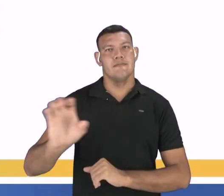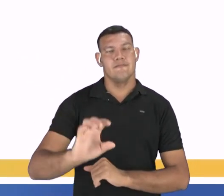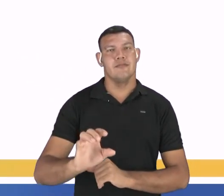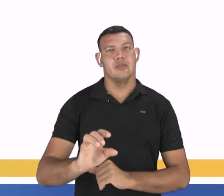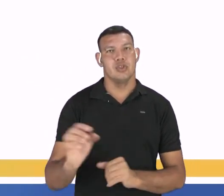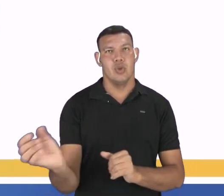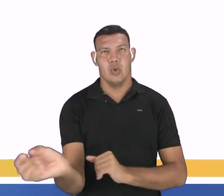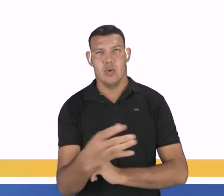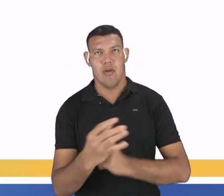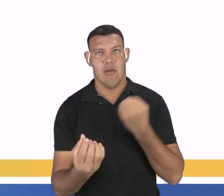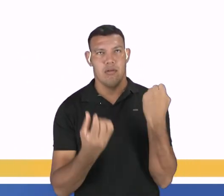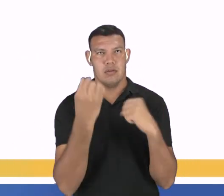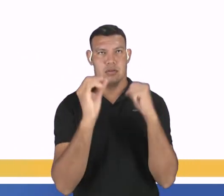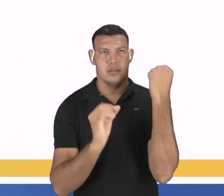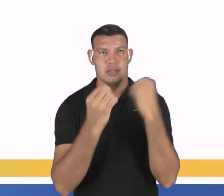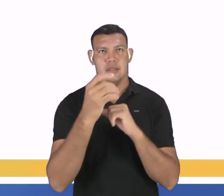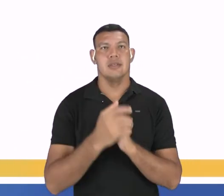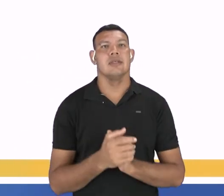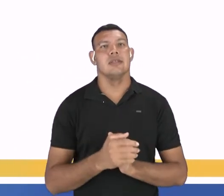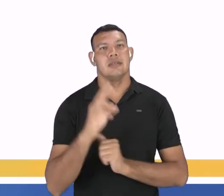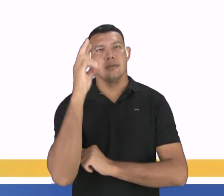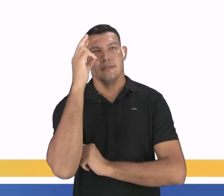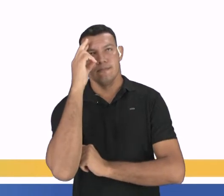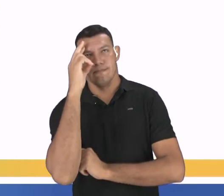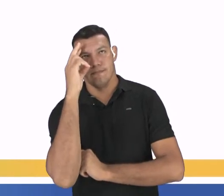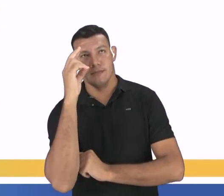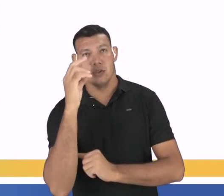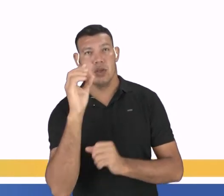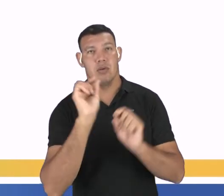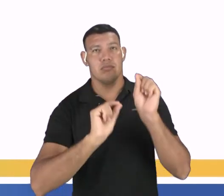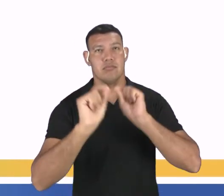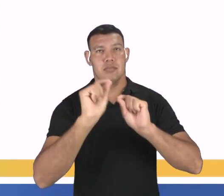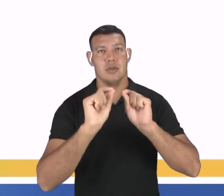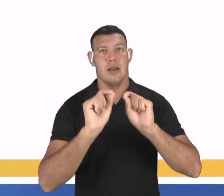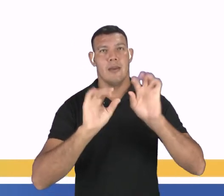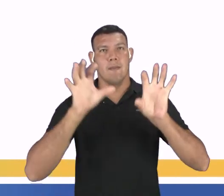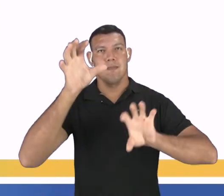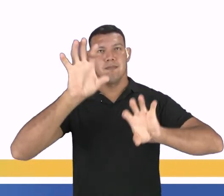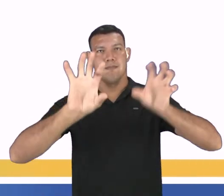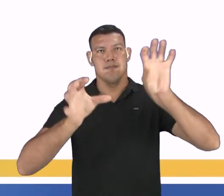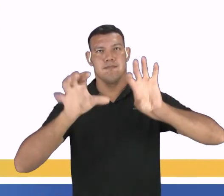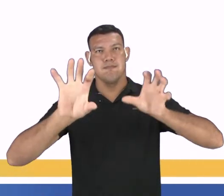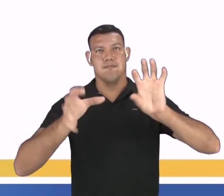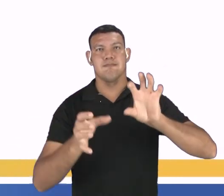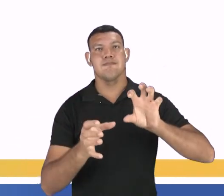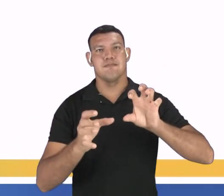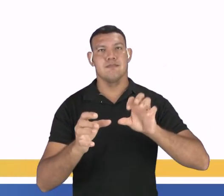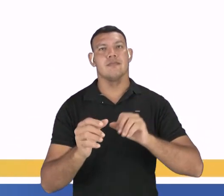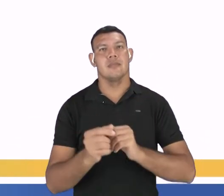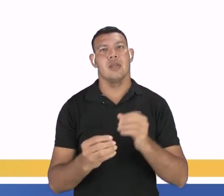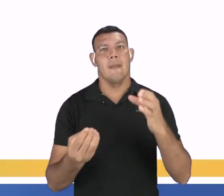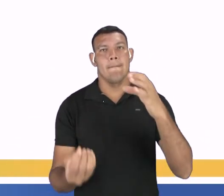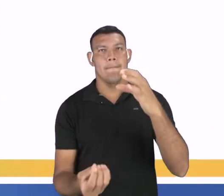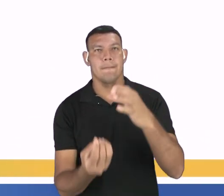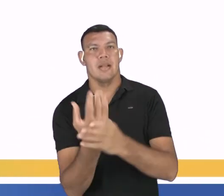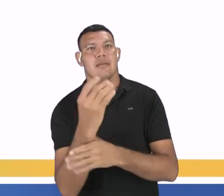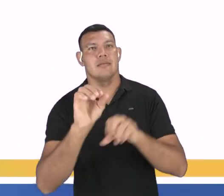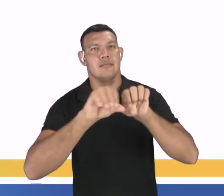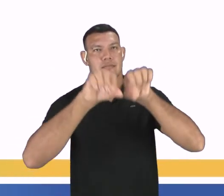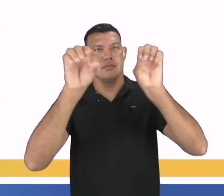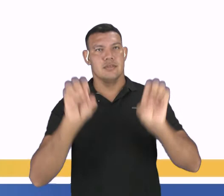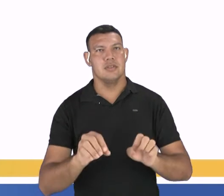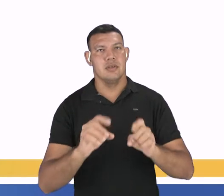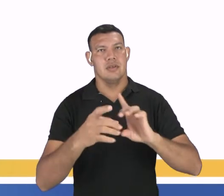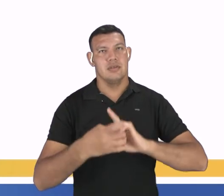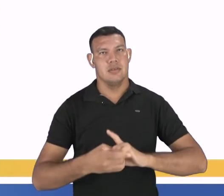mercados para investir capitais excedentes por áreas produtoras de matérias-primas industriais, compradoras de manufaturados e o